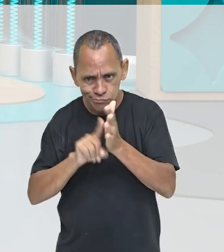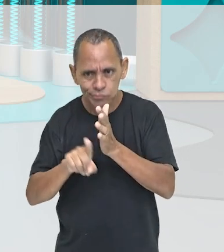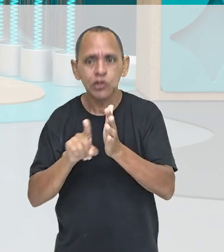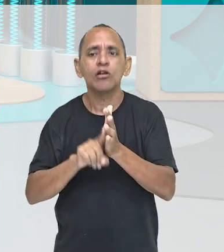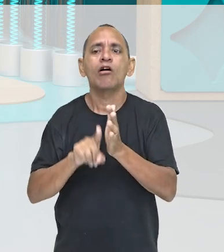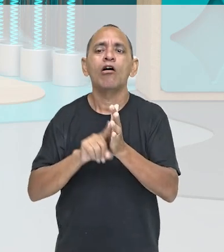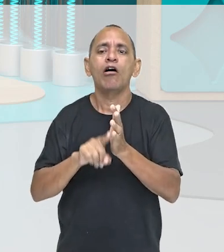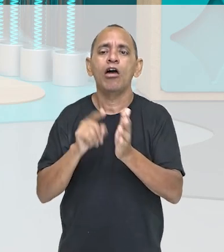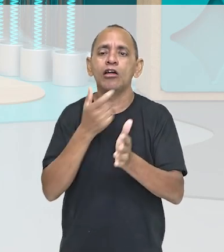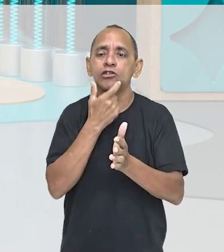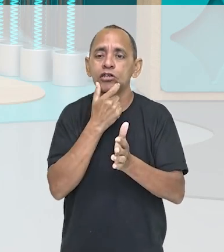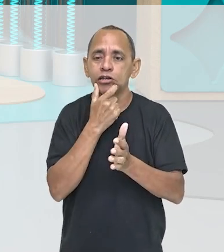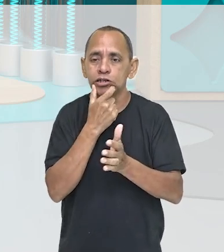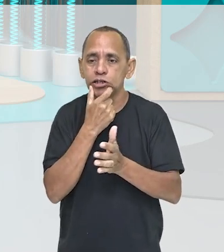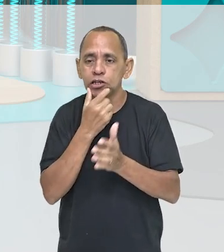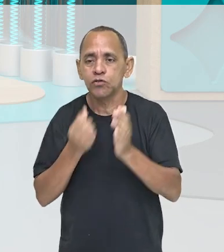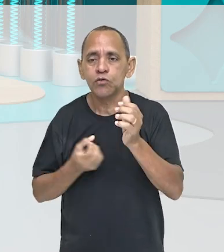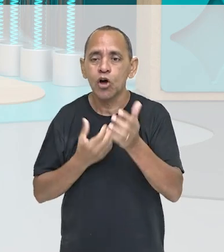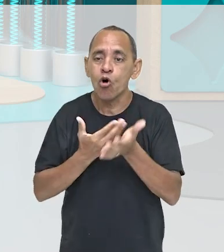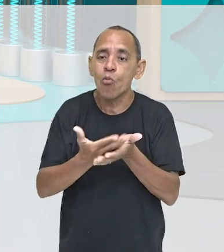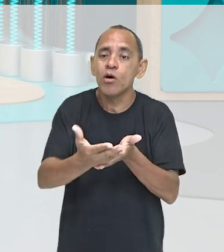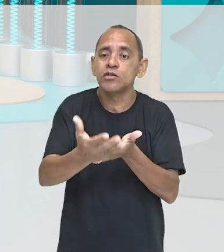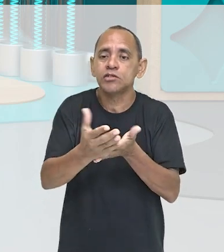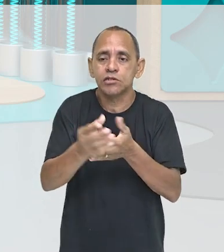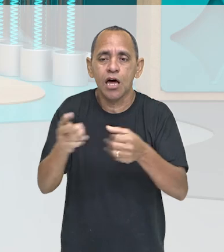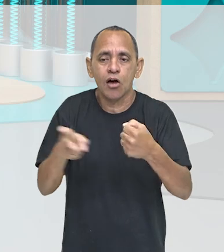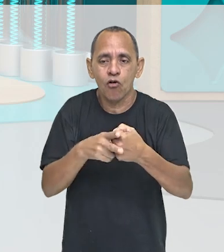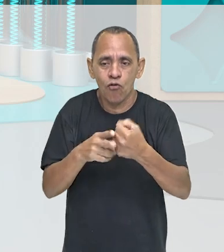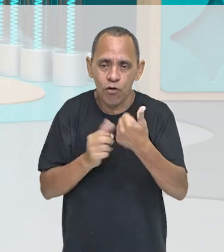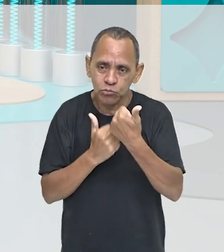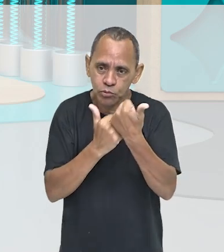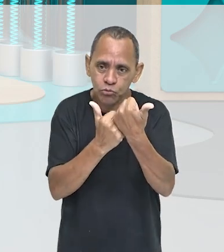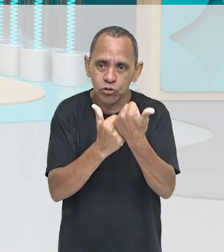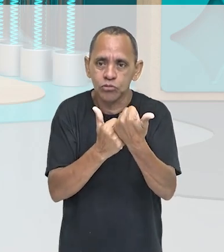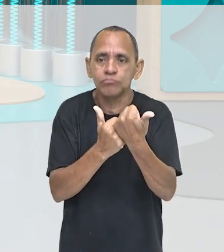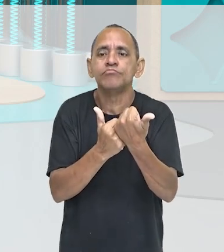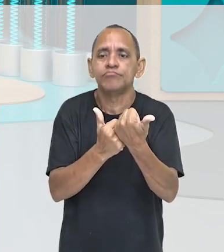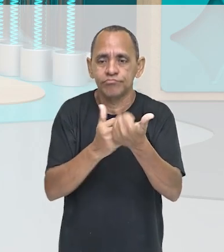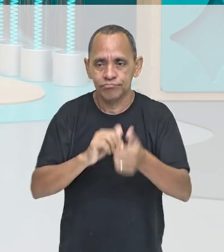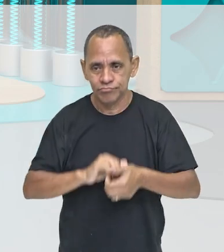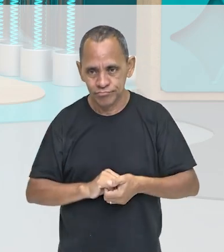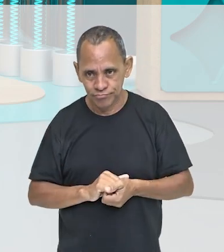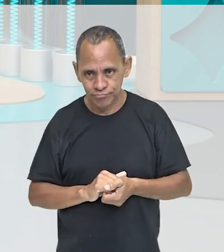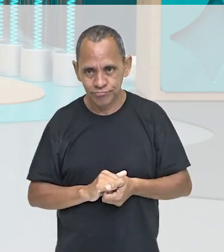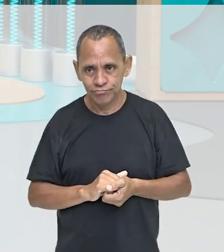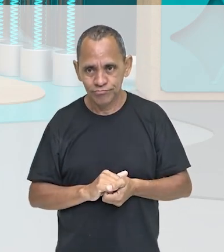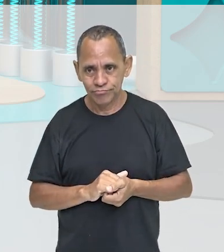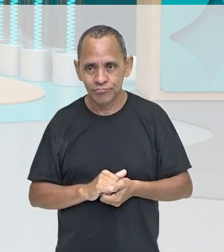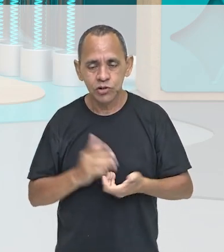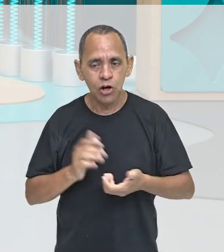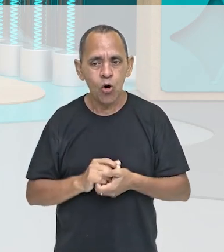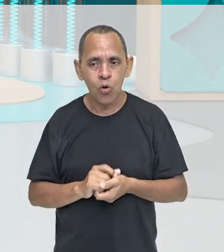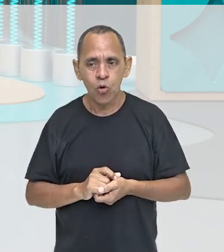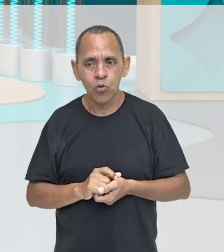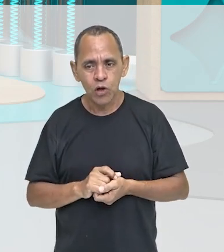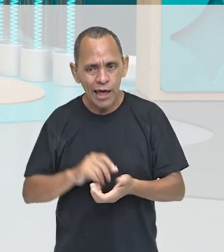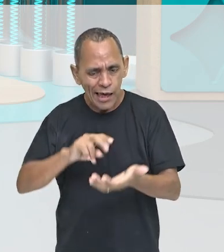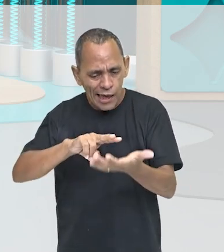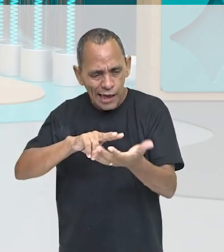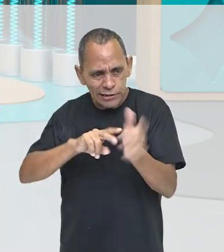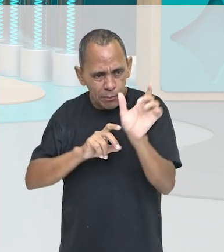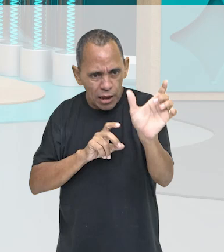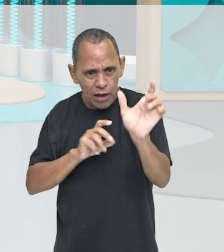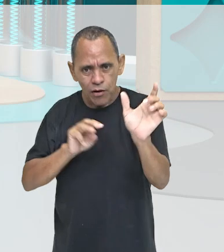vai começar com o verbo auxiliar. Esse verbo auxiliar não tem tradução, mas ele estará lá sempre